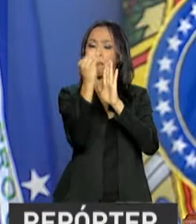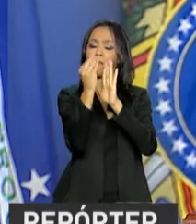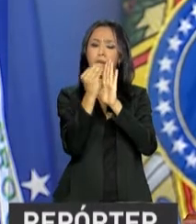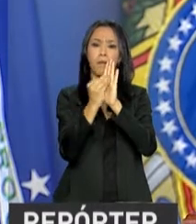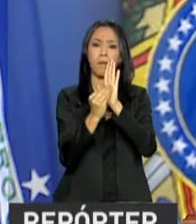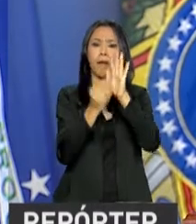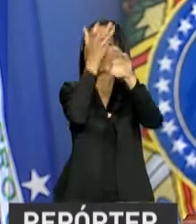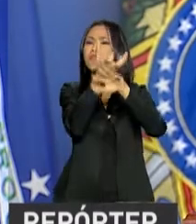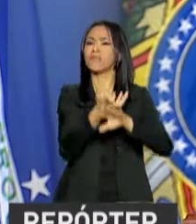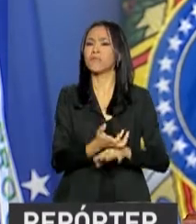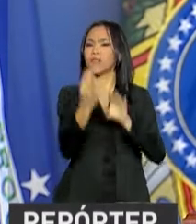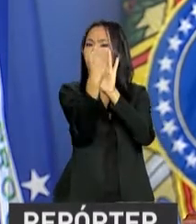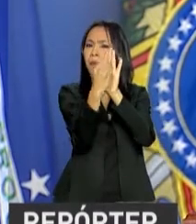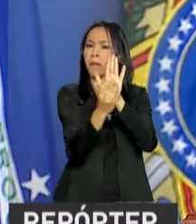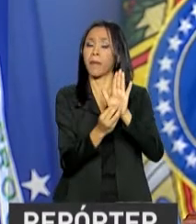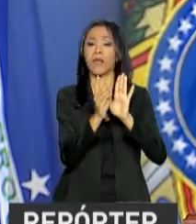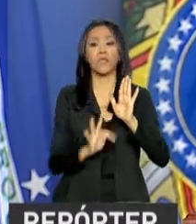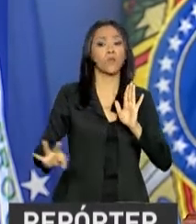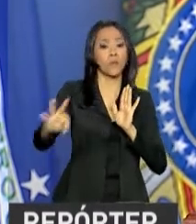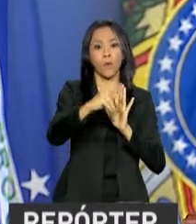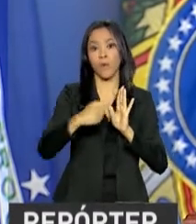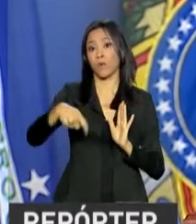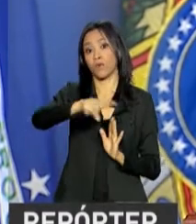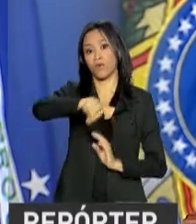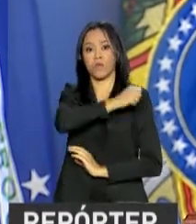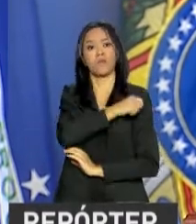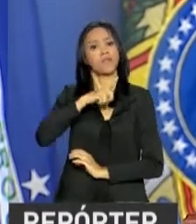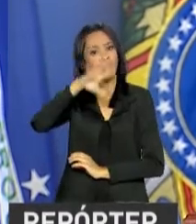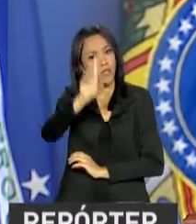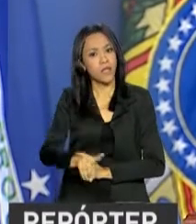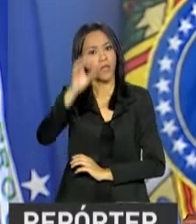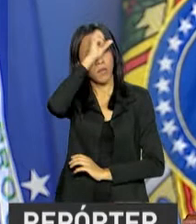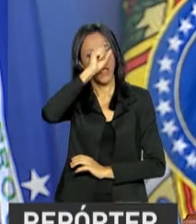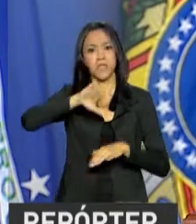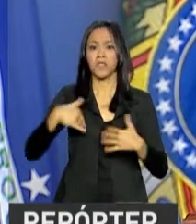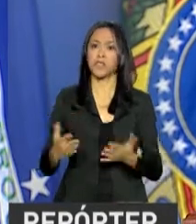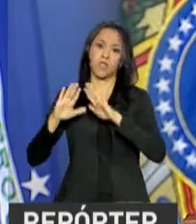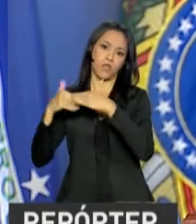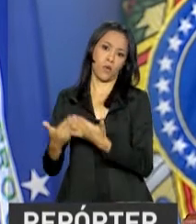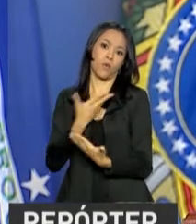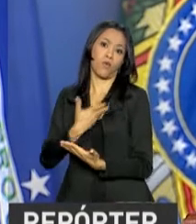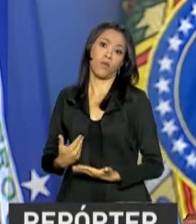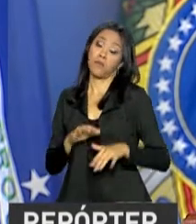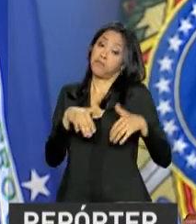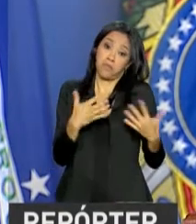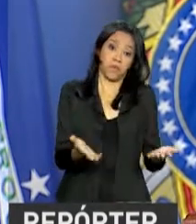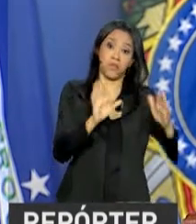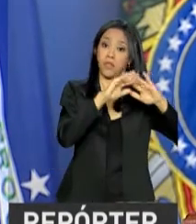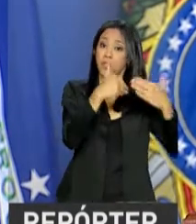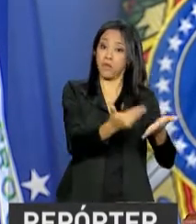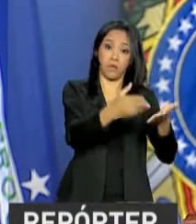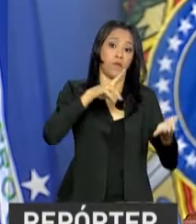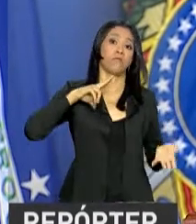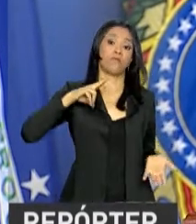aqui todos os alunos têm direito à educação básica seja na escola pública seja na escola